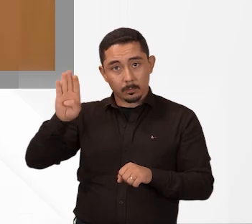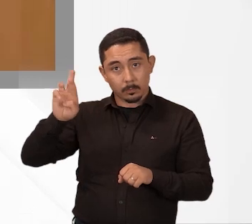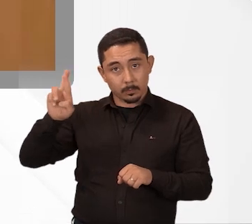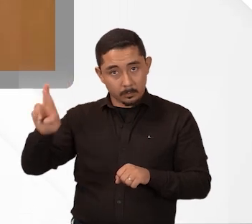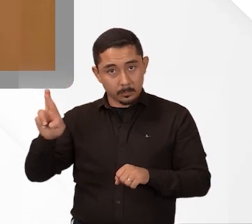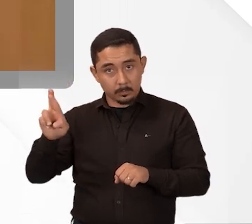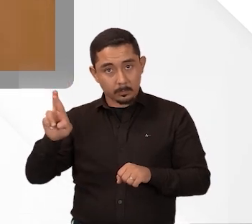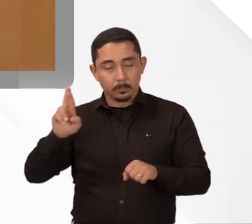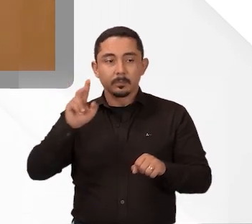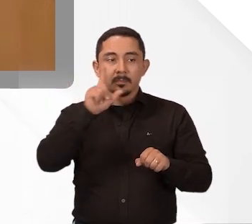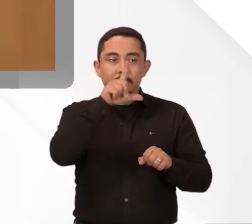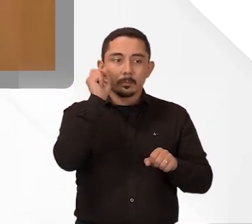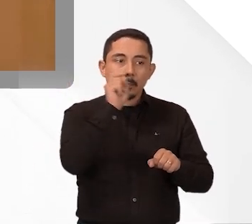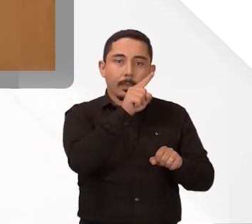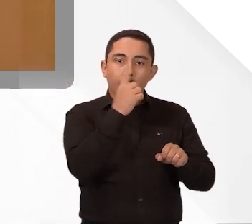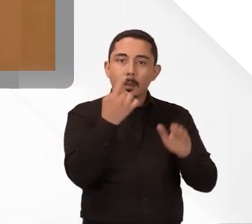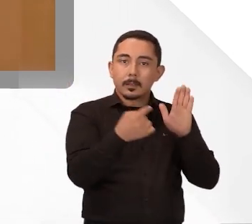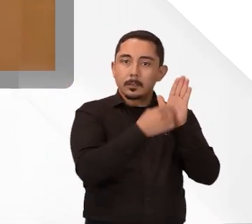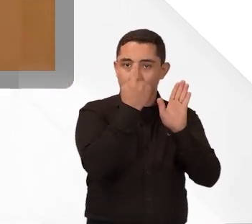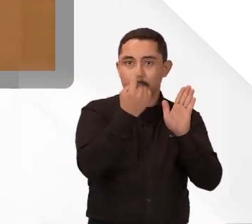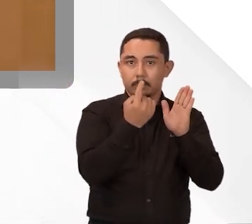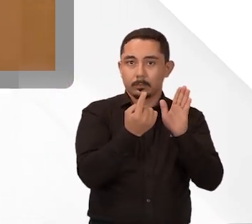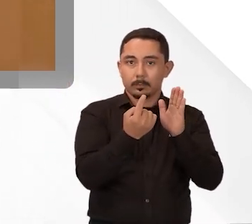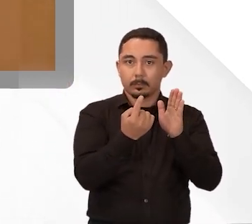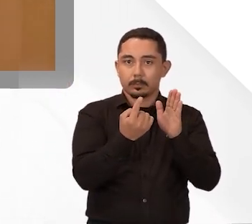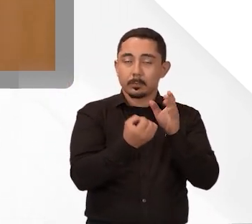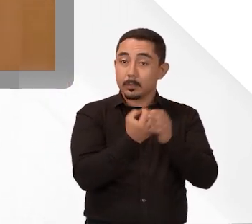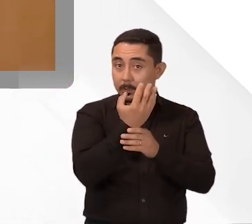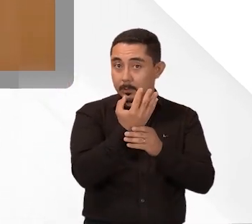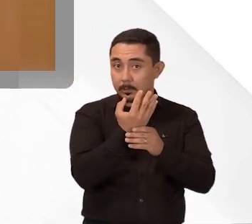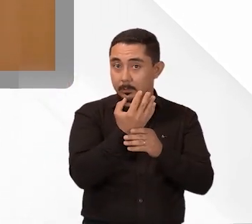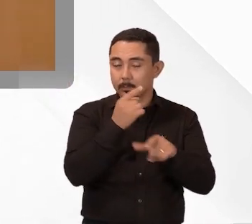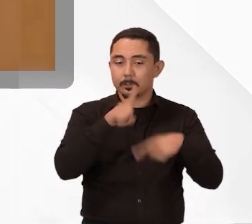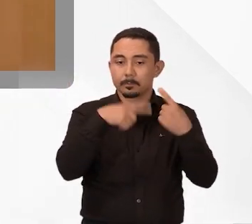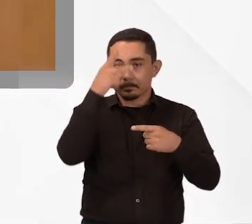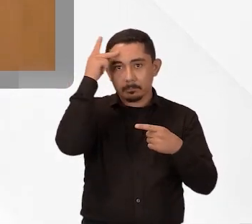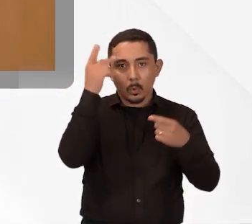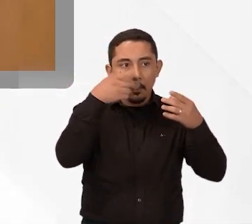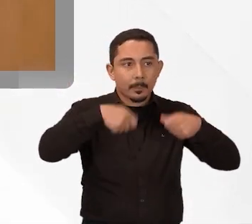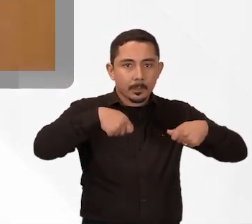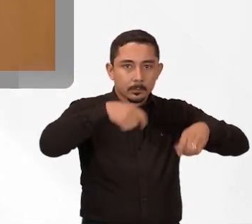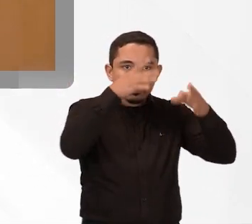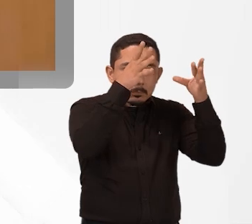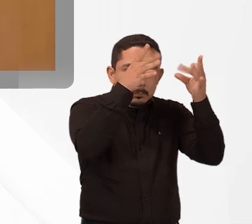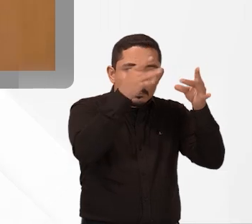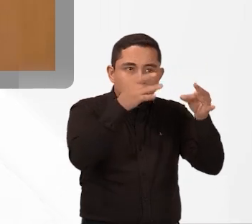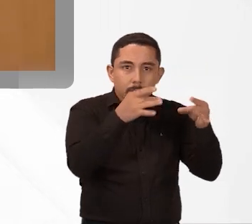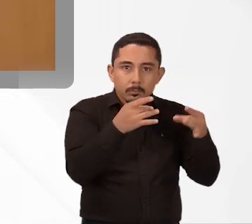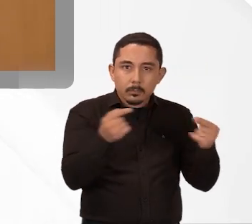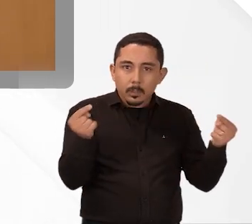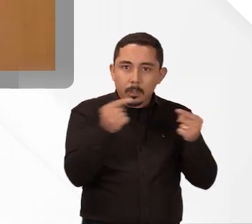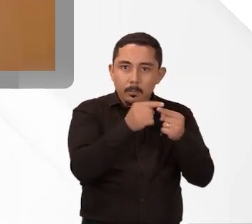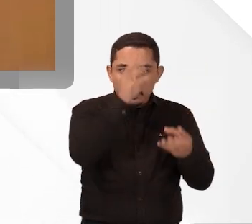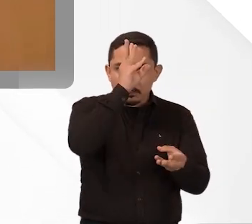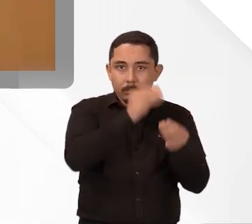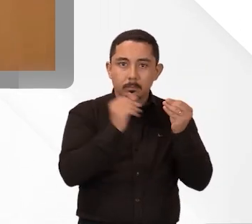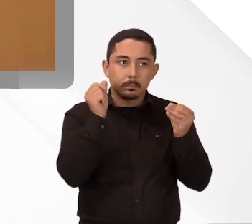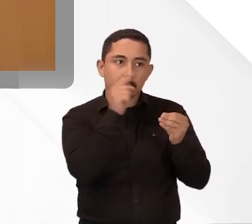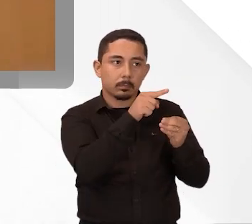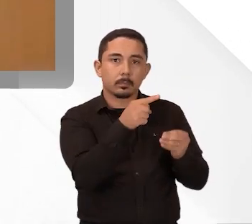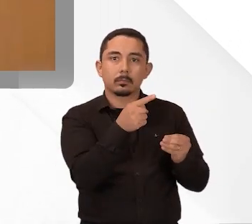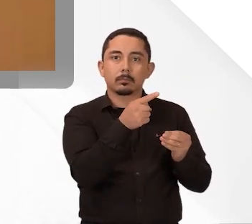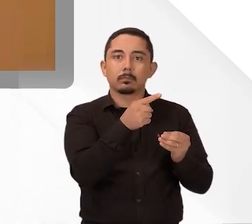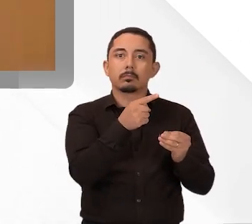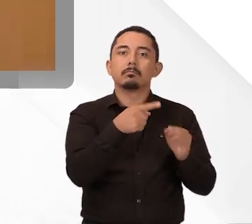www.mpt.mp.br, através da opção Realize a Denúncia. E aí a pessoa deve descrever todos os fatos que considerem